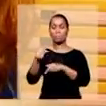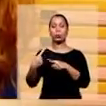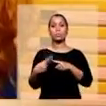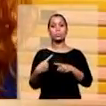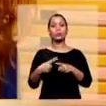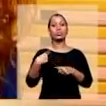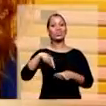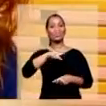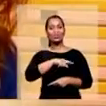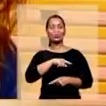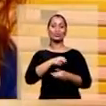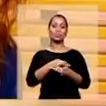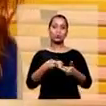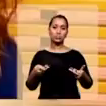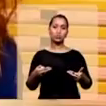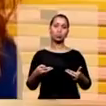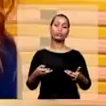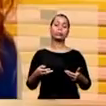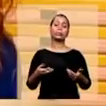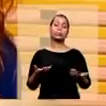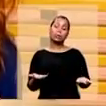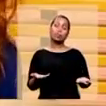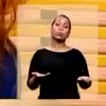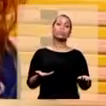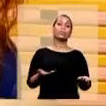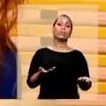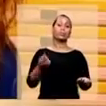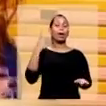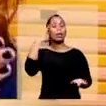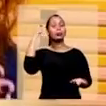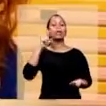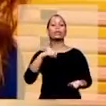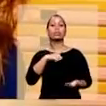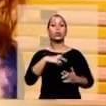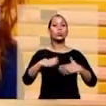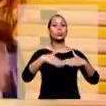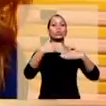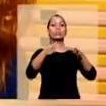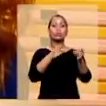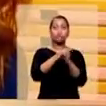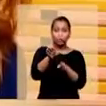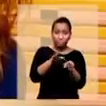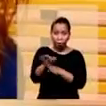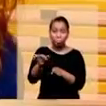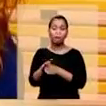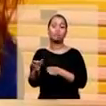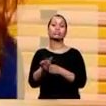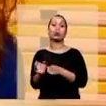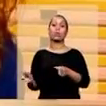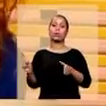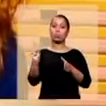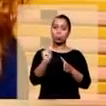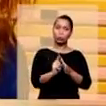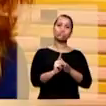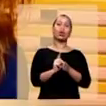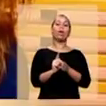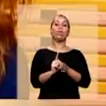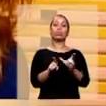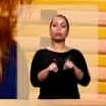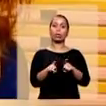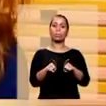porque a gente está com pouco escoamento. Então, a ideia é que tenha um processo de orientação, inclusão